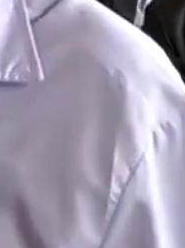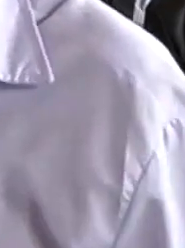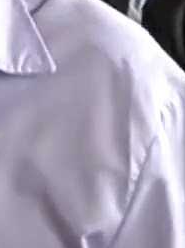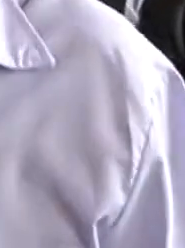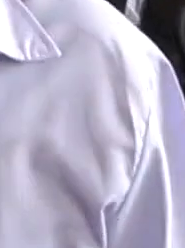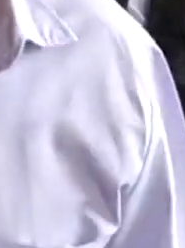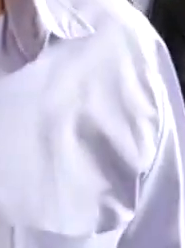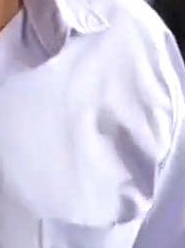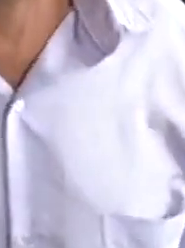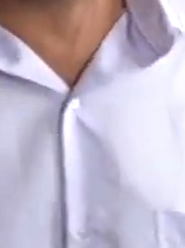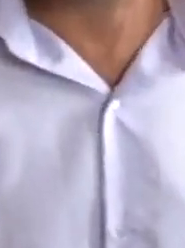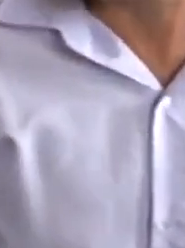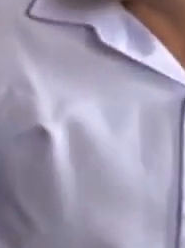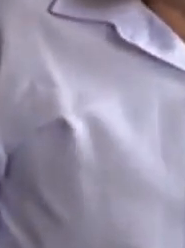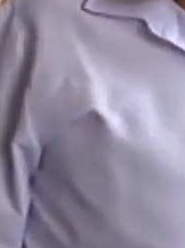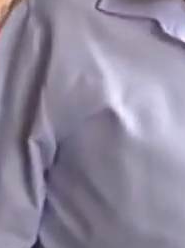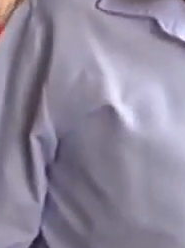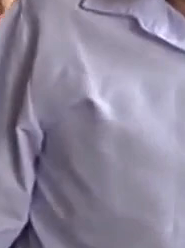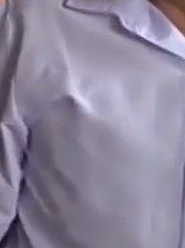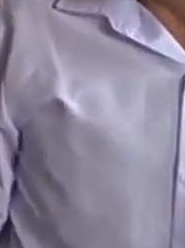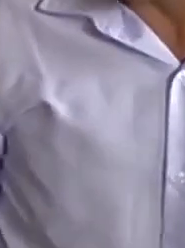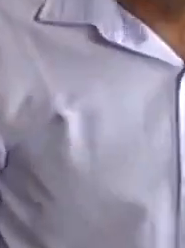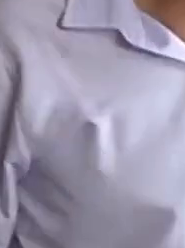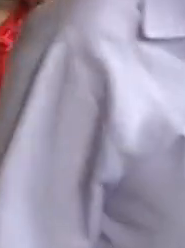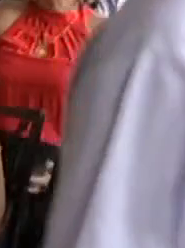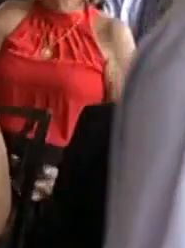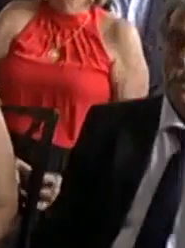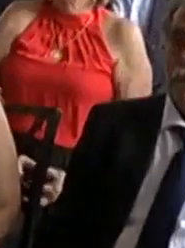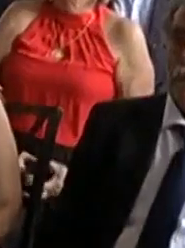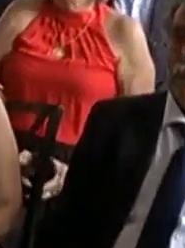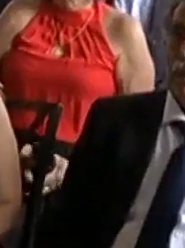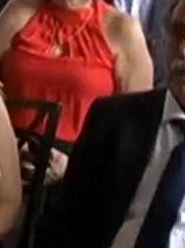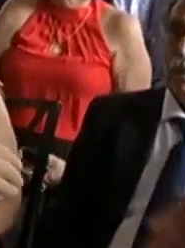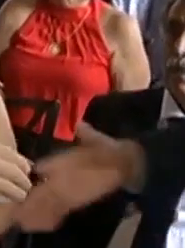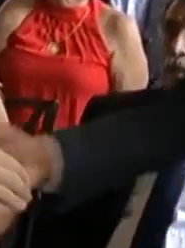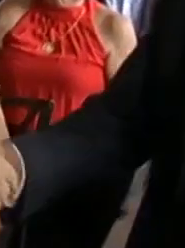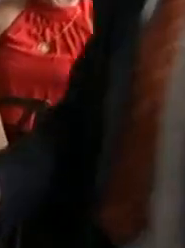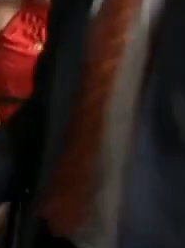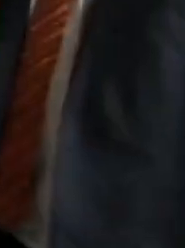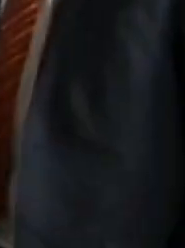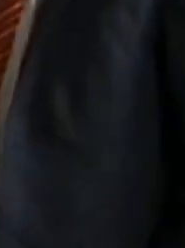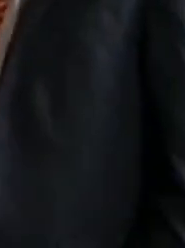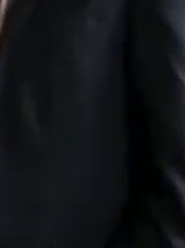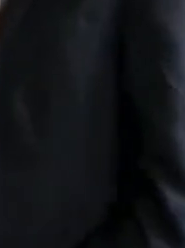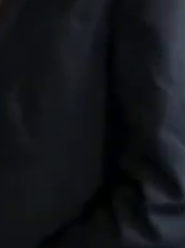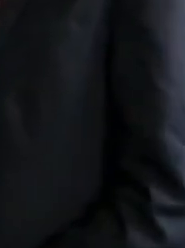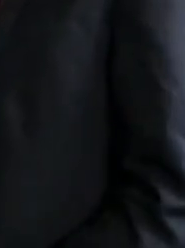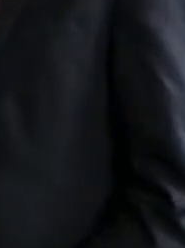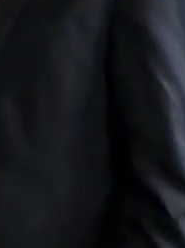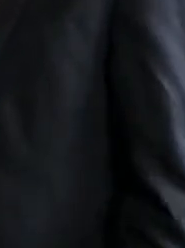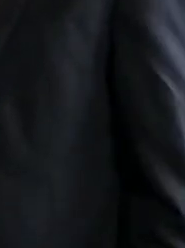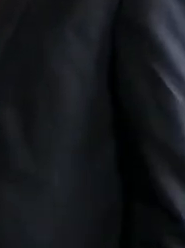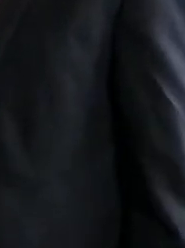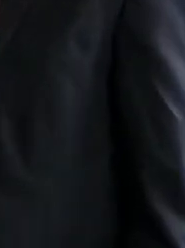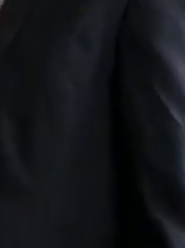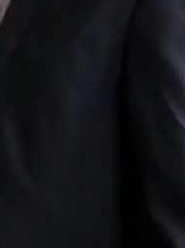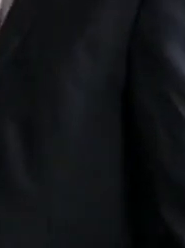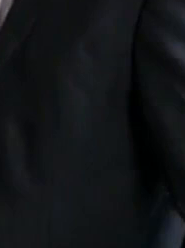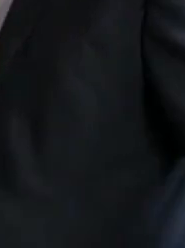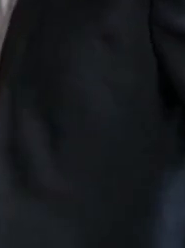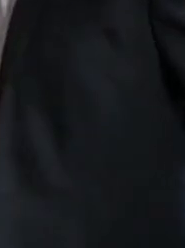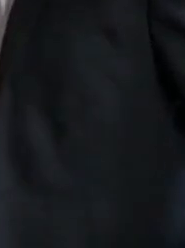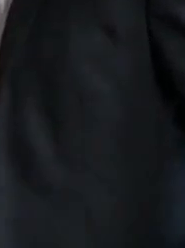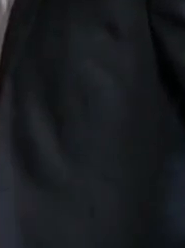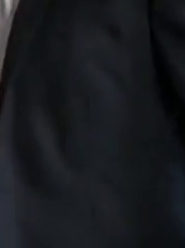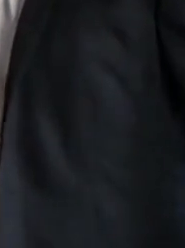muito obrigado, viu? Tá bom. Conversar agora também com Pedro Colô. Boa tarde, tudo bem? É presidente